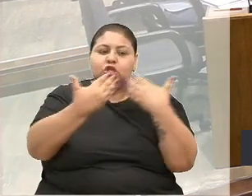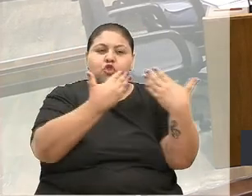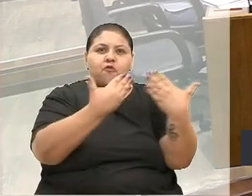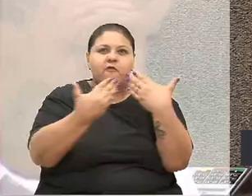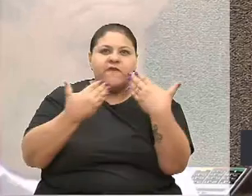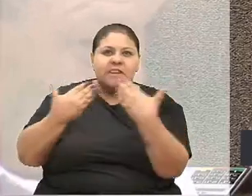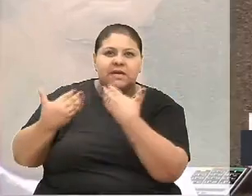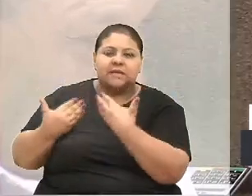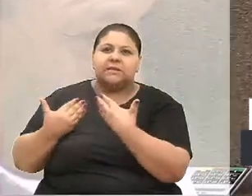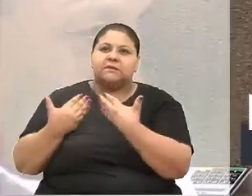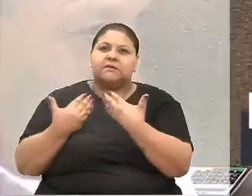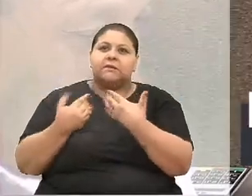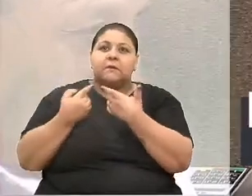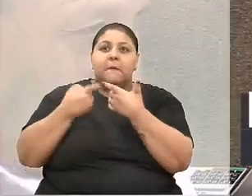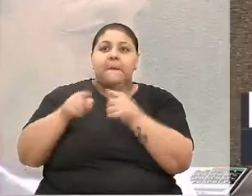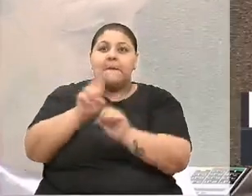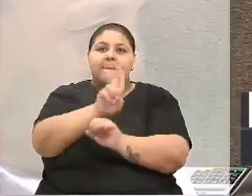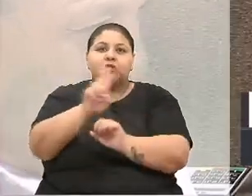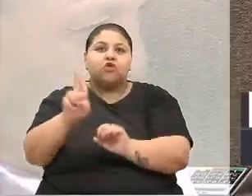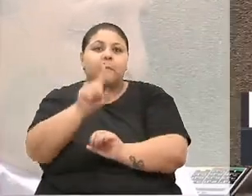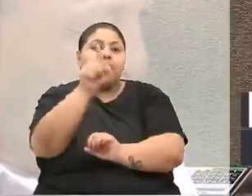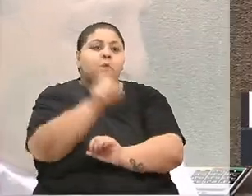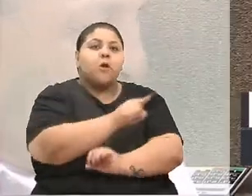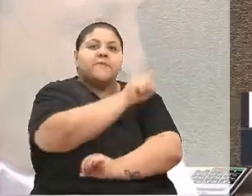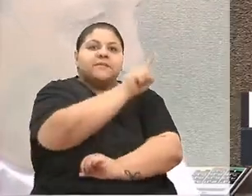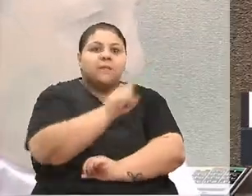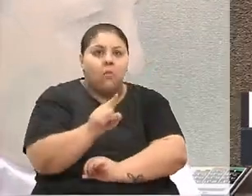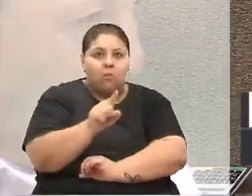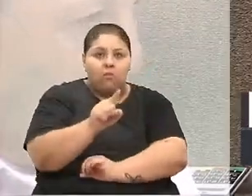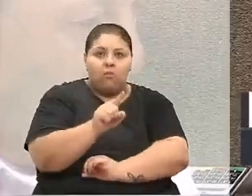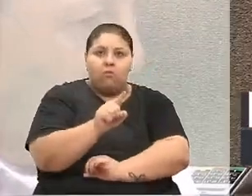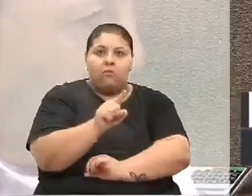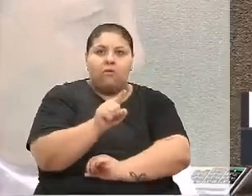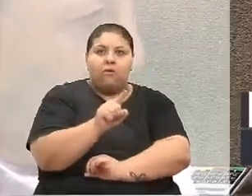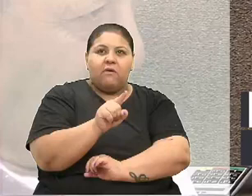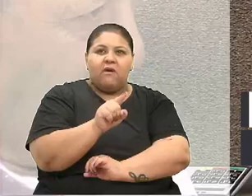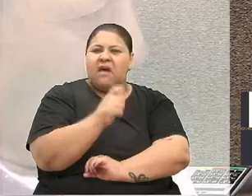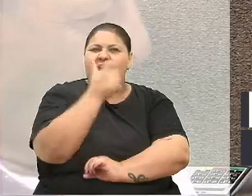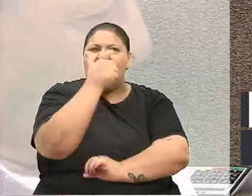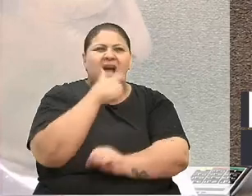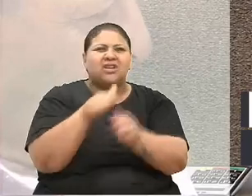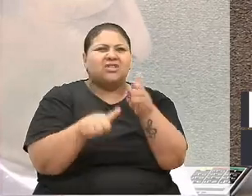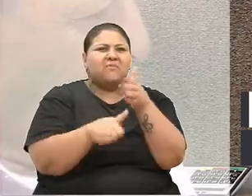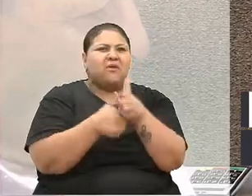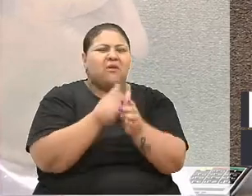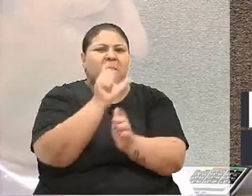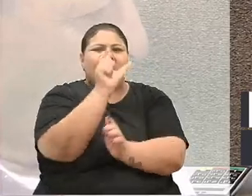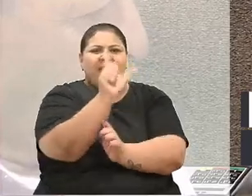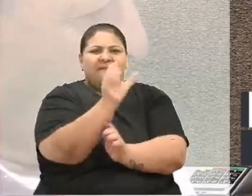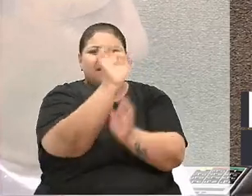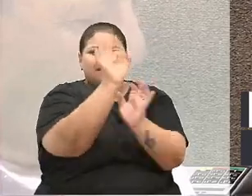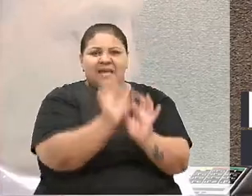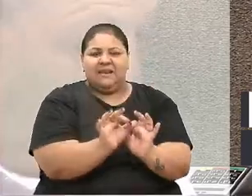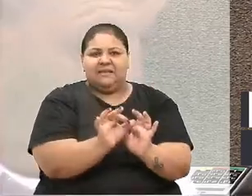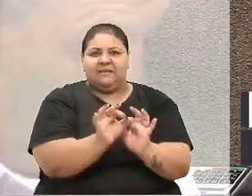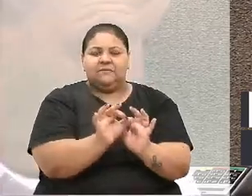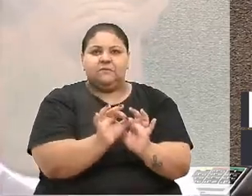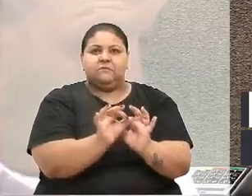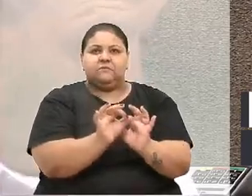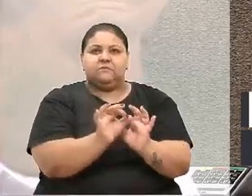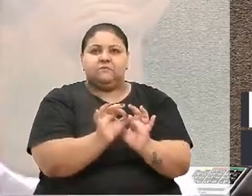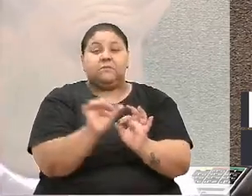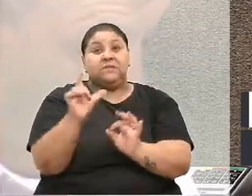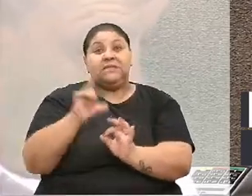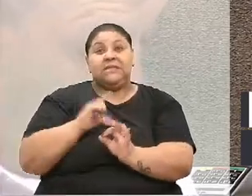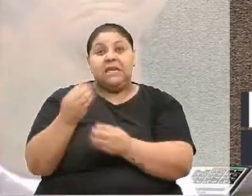dúvidas, mas o nome proibição não seria, acho que, o melhor nome, né, o melhor adjetivo, mas